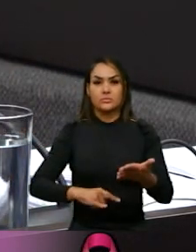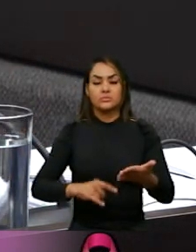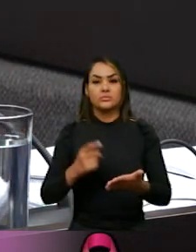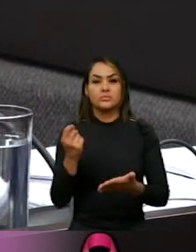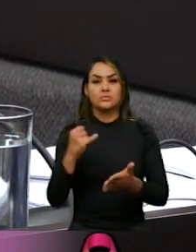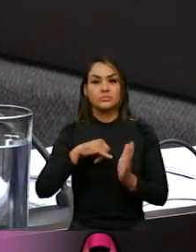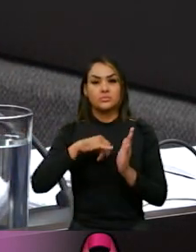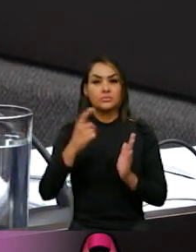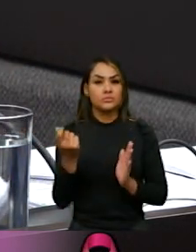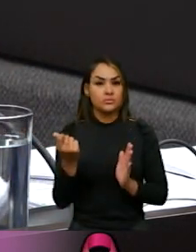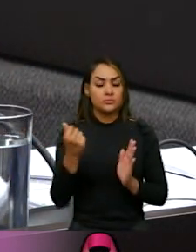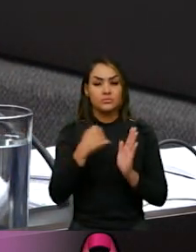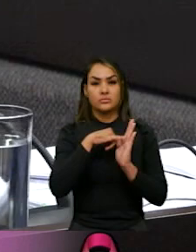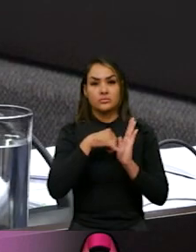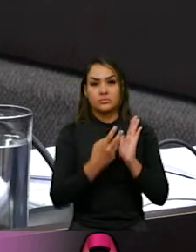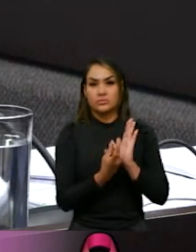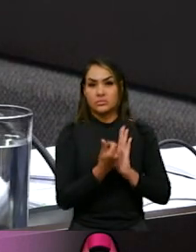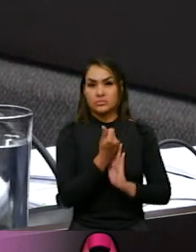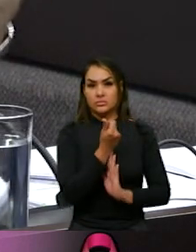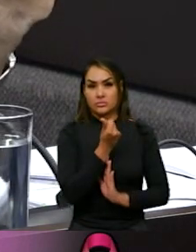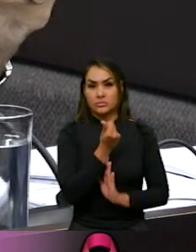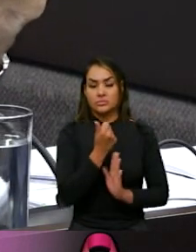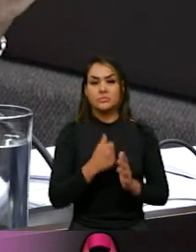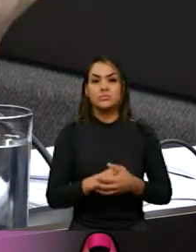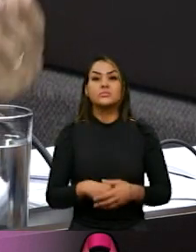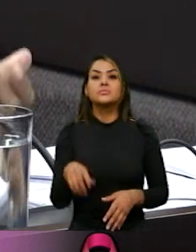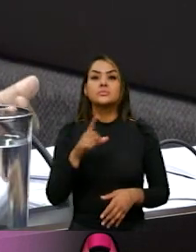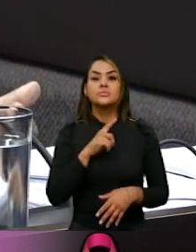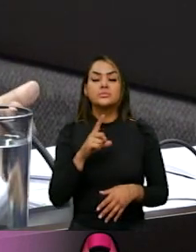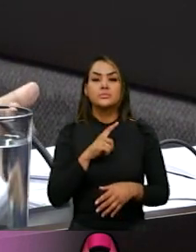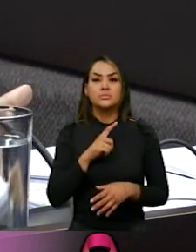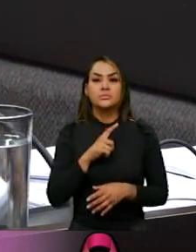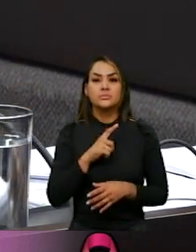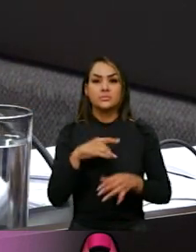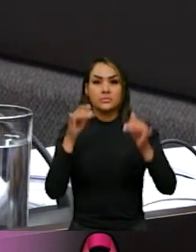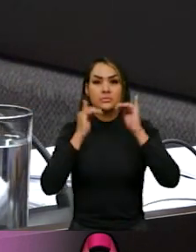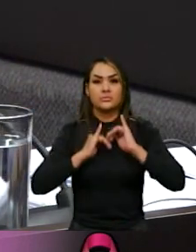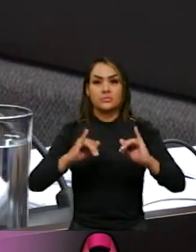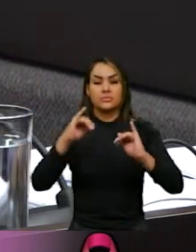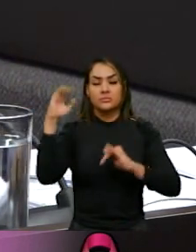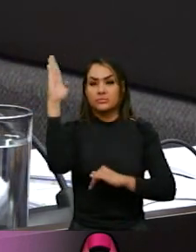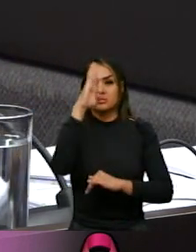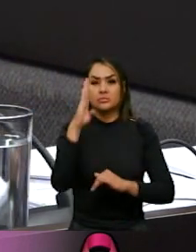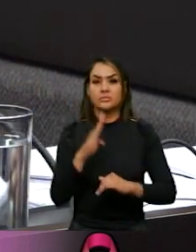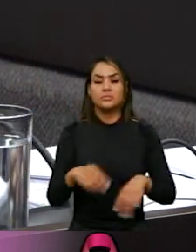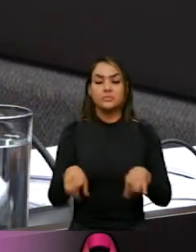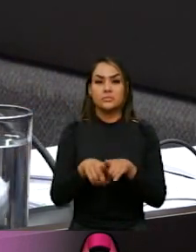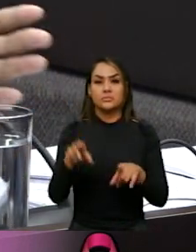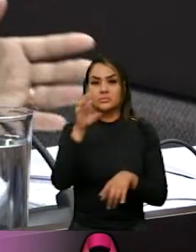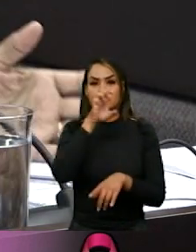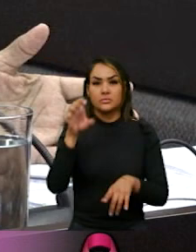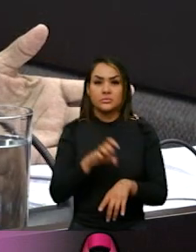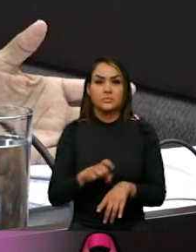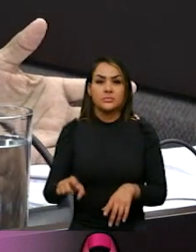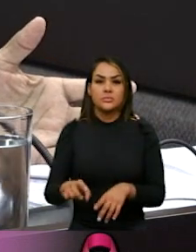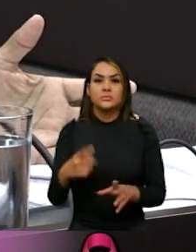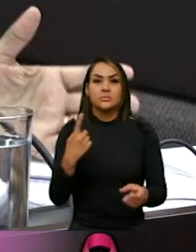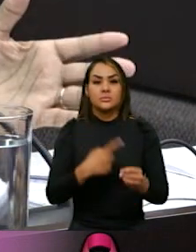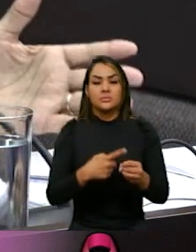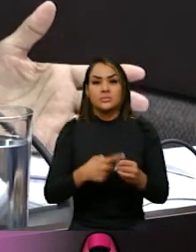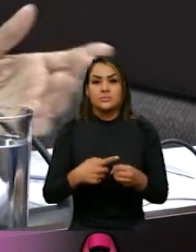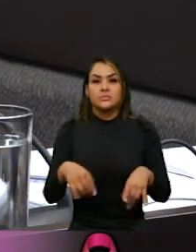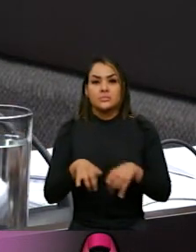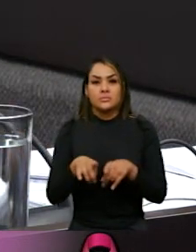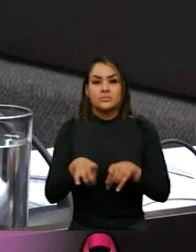programa governamental para todo o Brasil e para os estados, e aquelas cidades e os estados